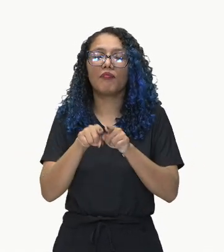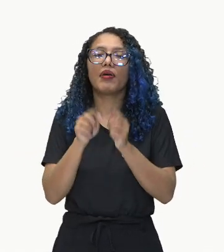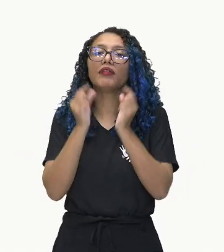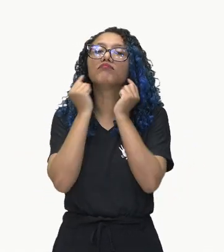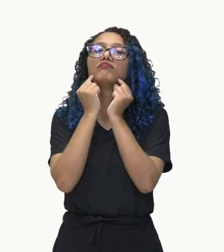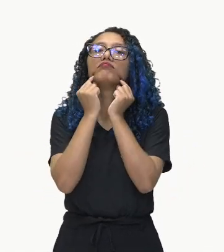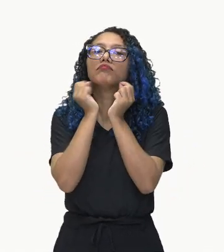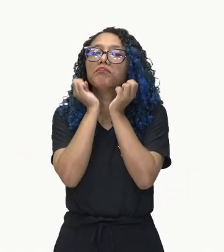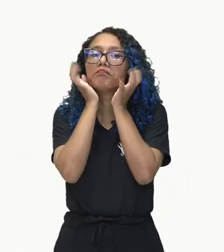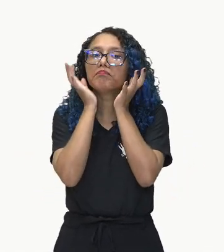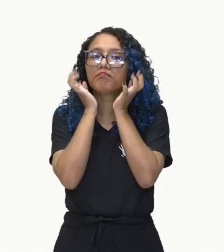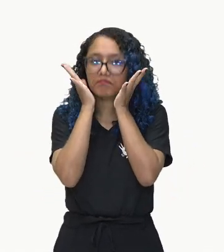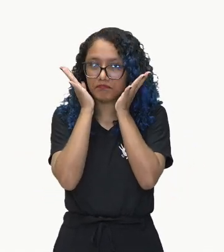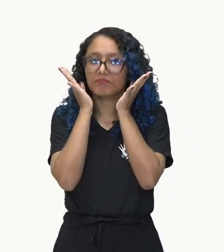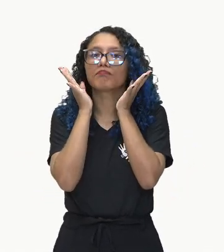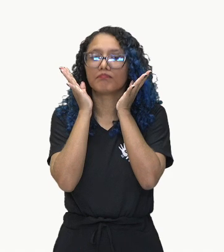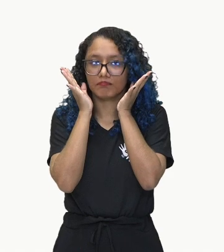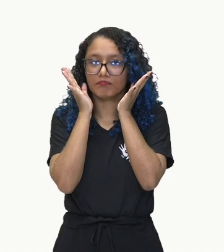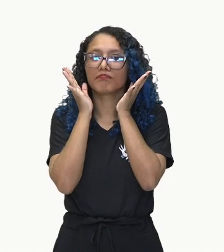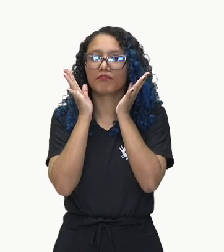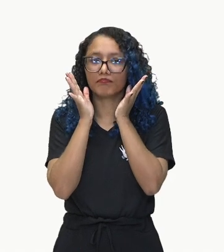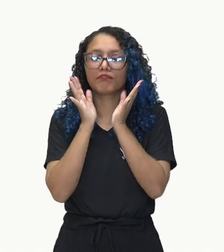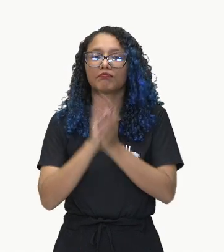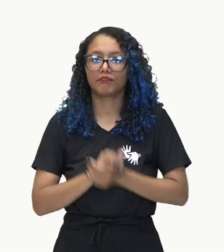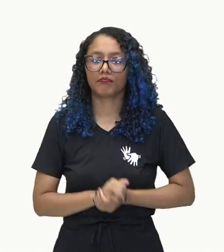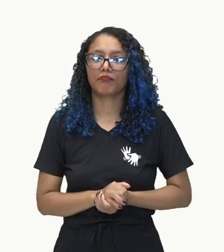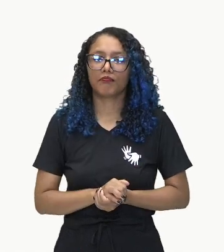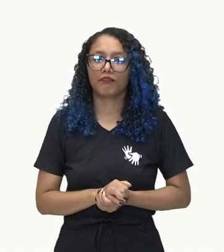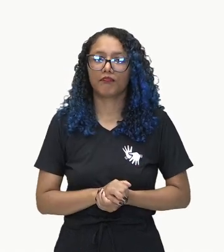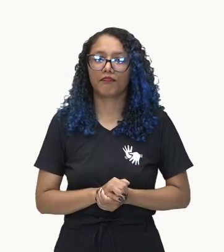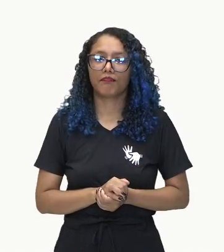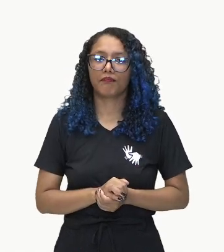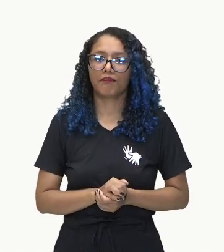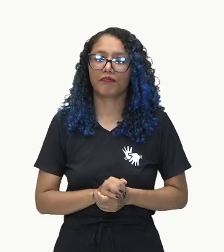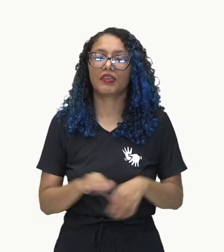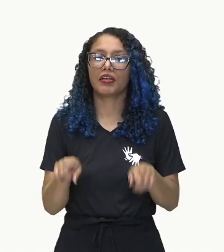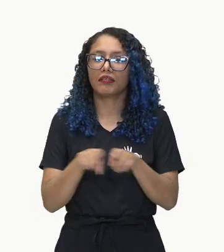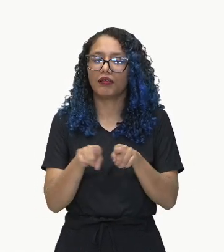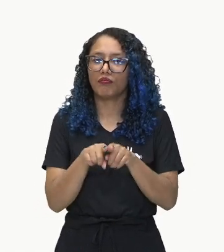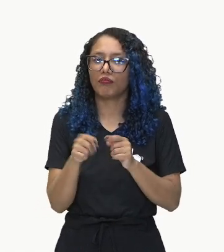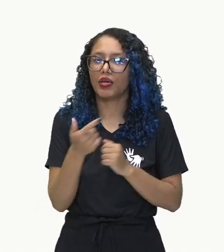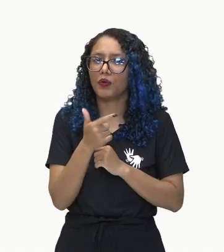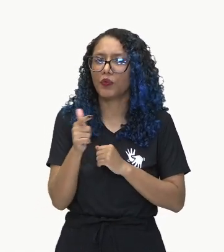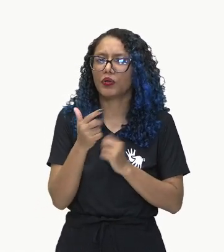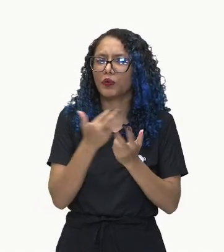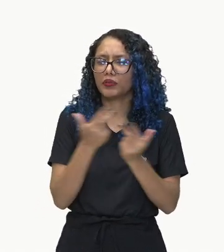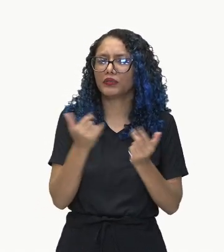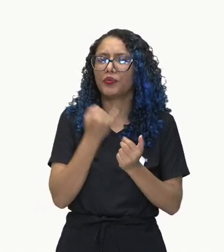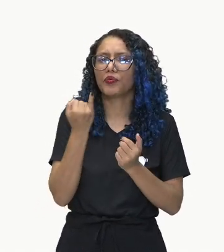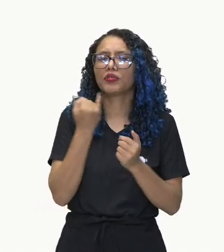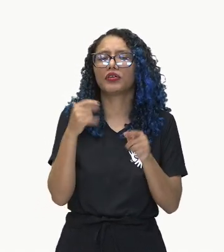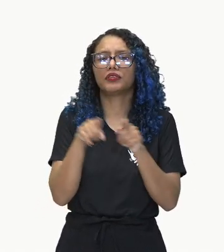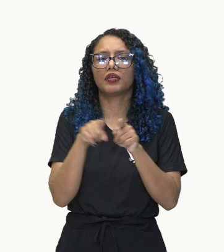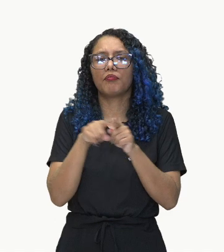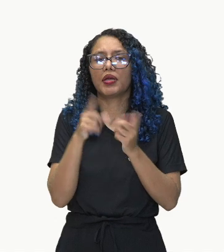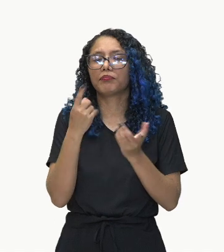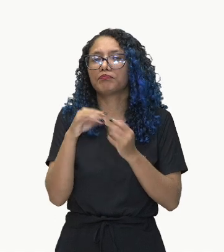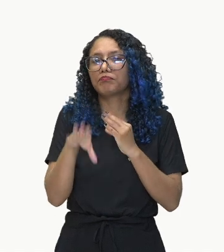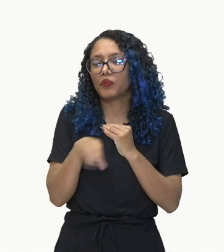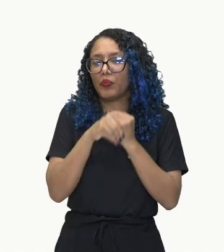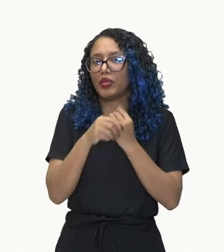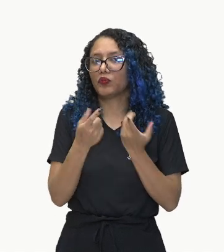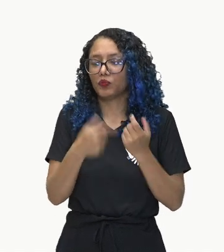Bem, uma coisa importante para falar um pouquinho mais sobre o intestino delgado,